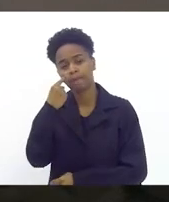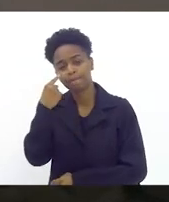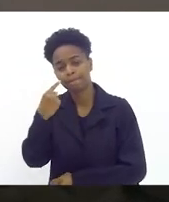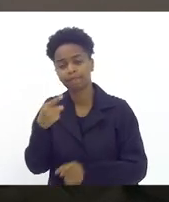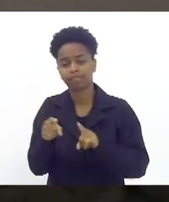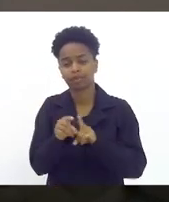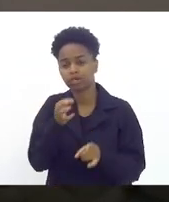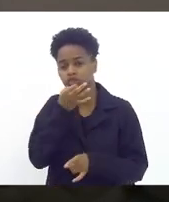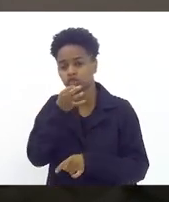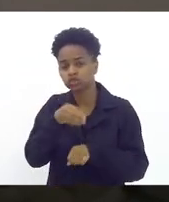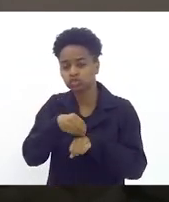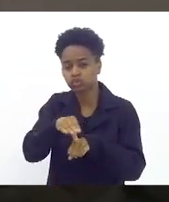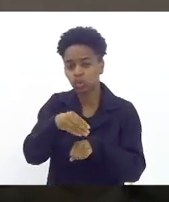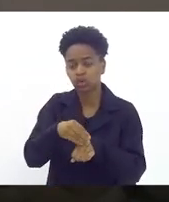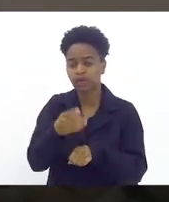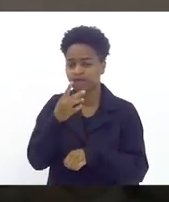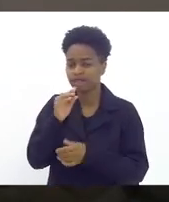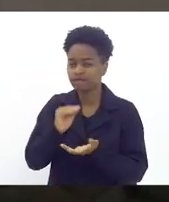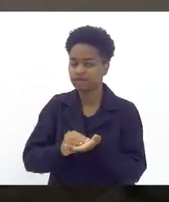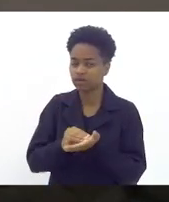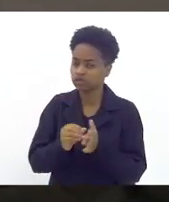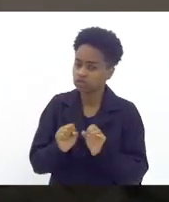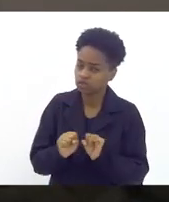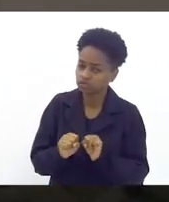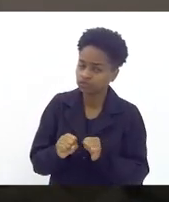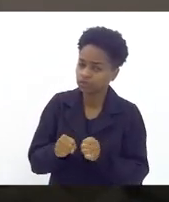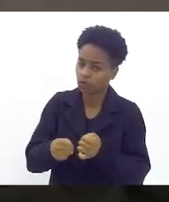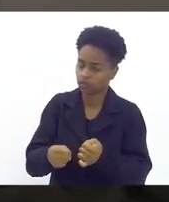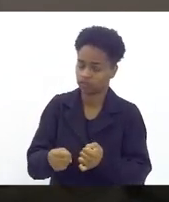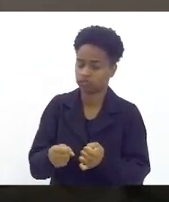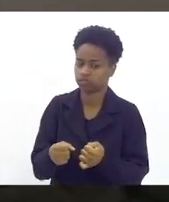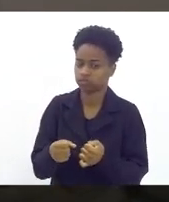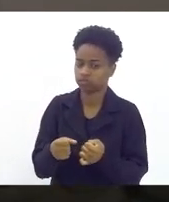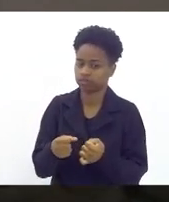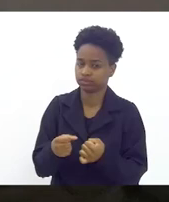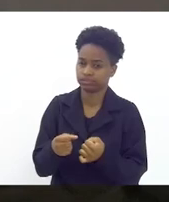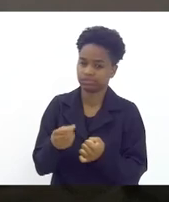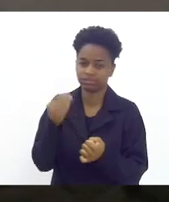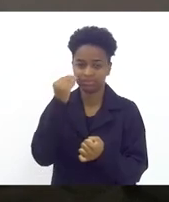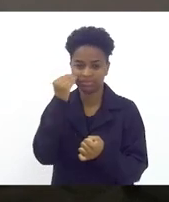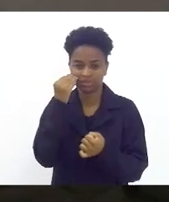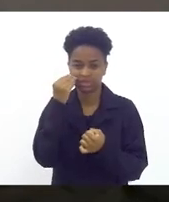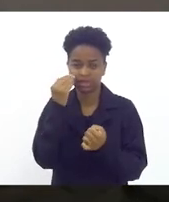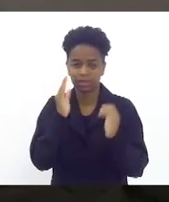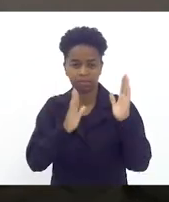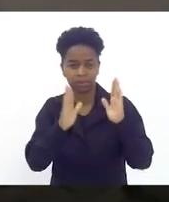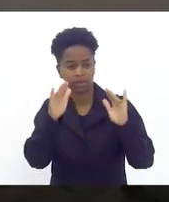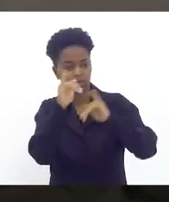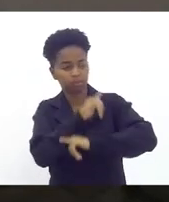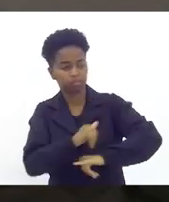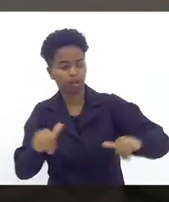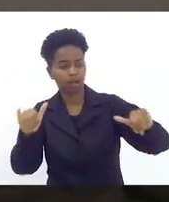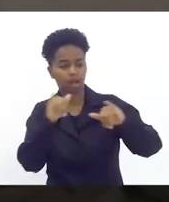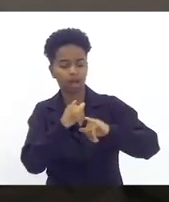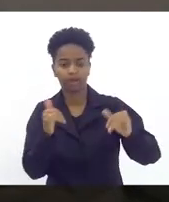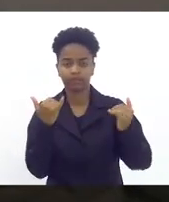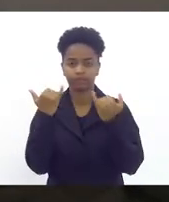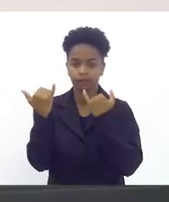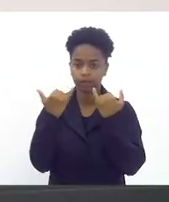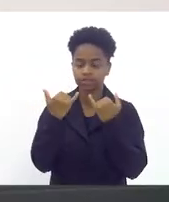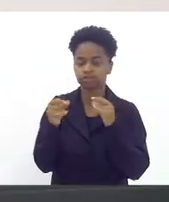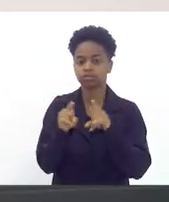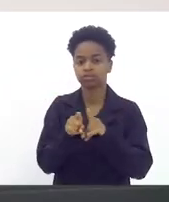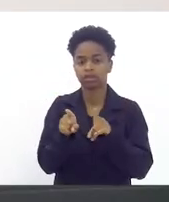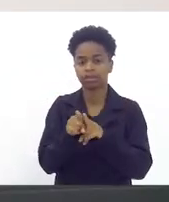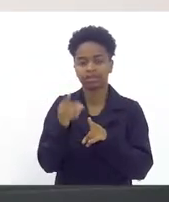sugerir que falta um esforço maior campanha de lançamento para esses dados e até de